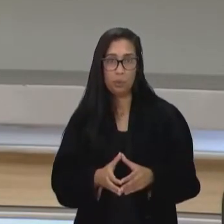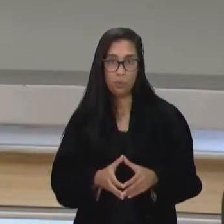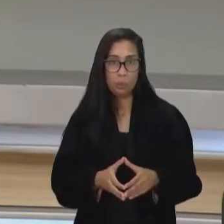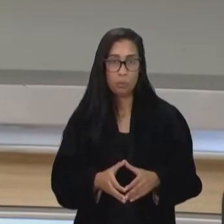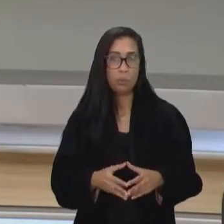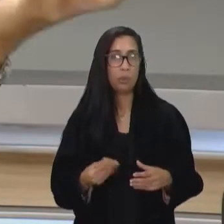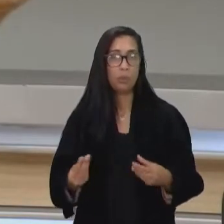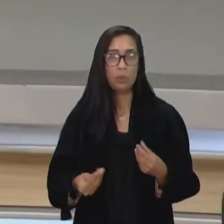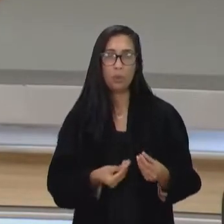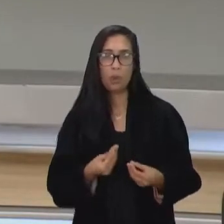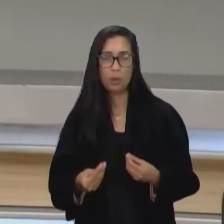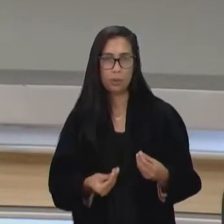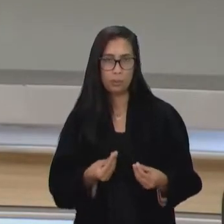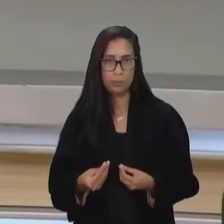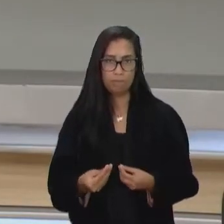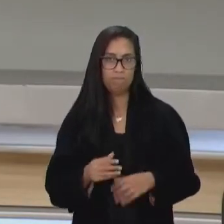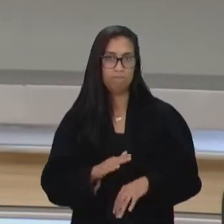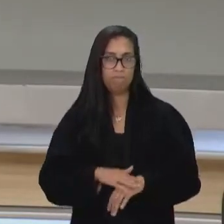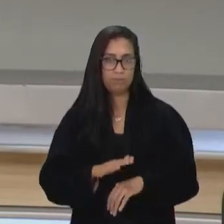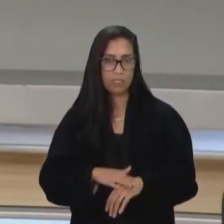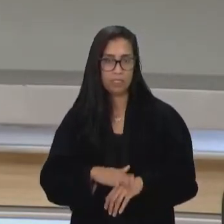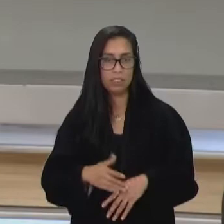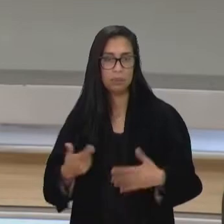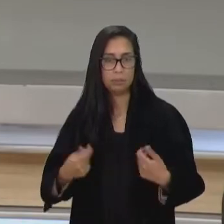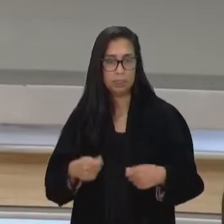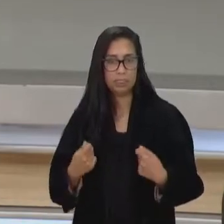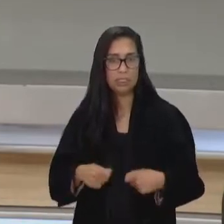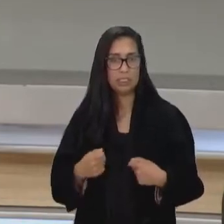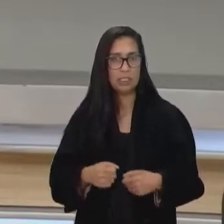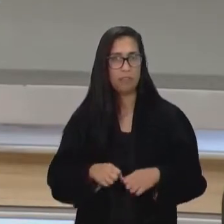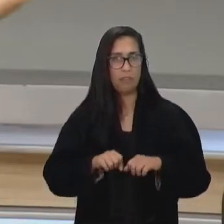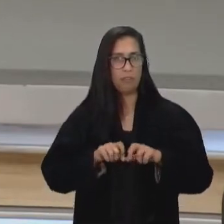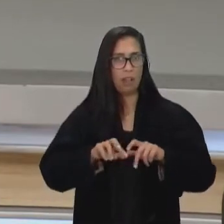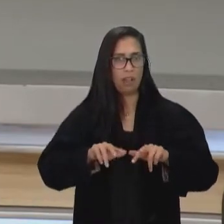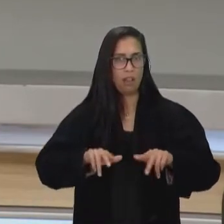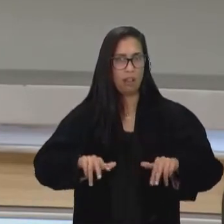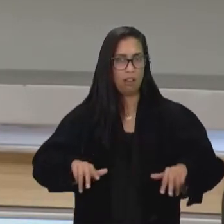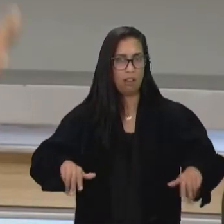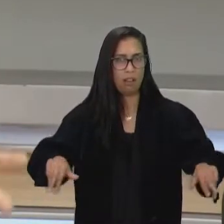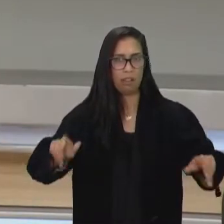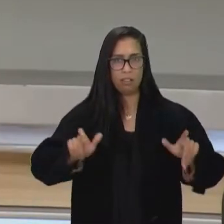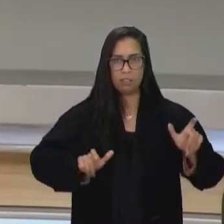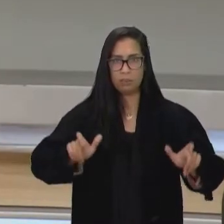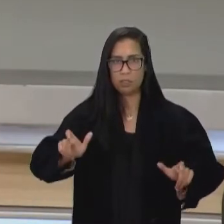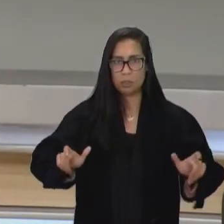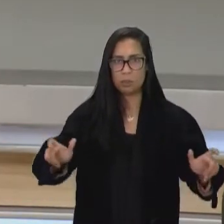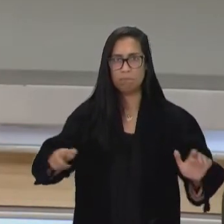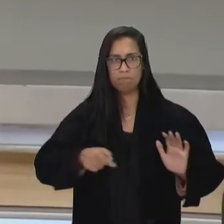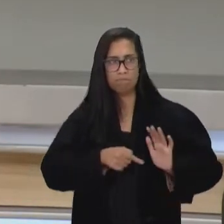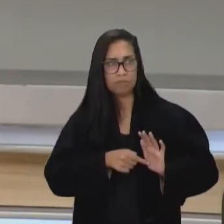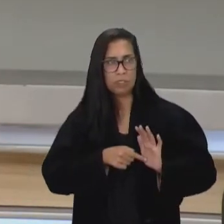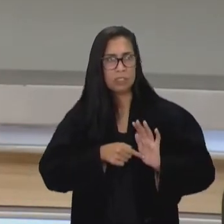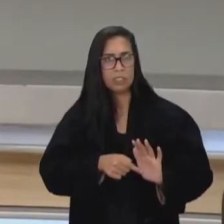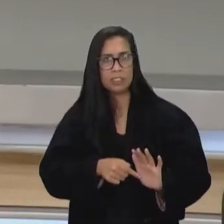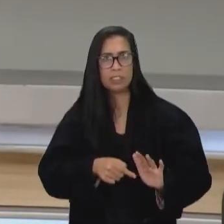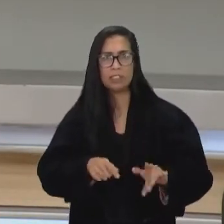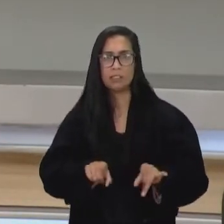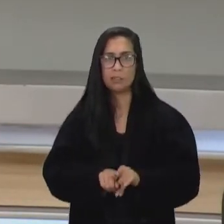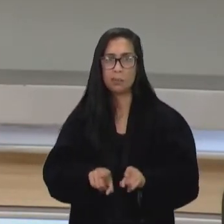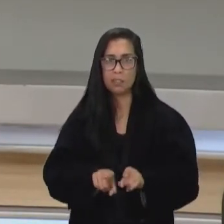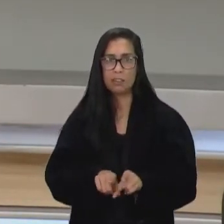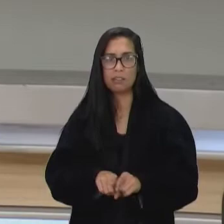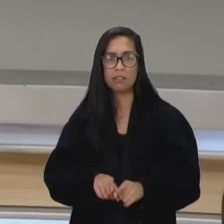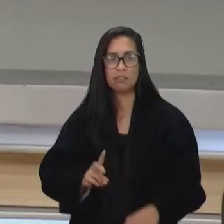ser transmitido aqui para cá também, né? Vocês viram a quantidade de pessoas que estão trabalhando, que não estão aparecendo, inclusive que não estão